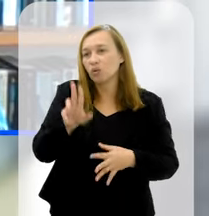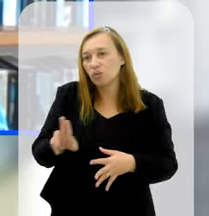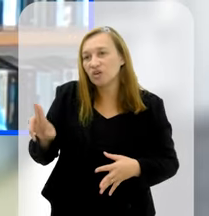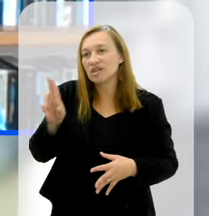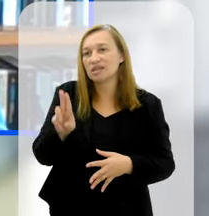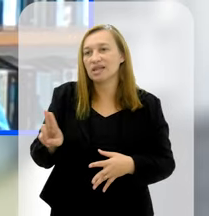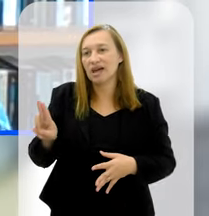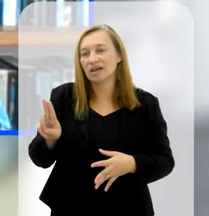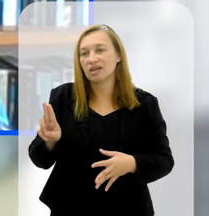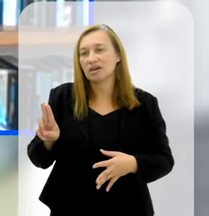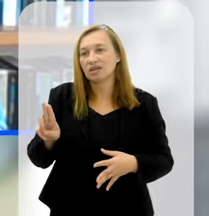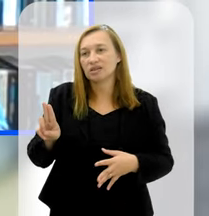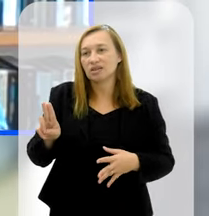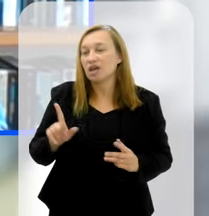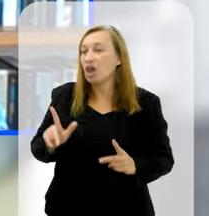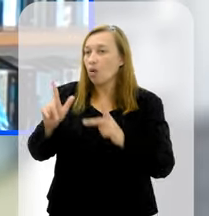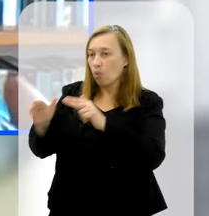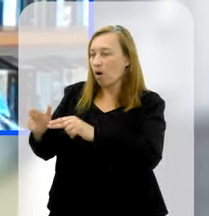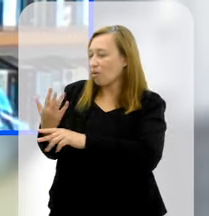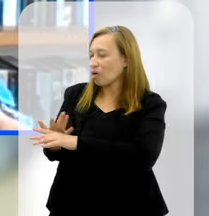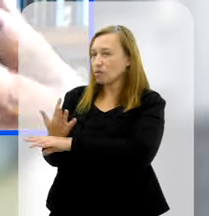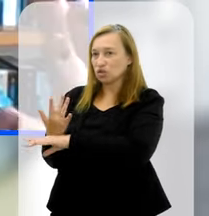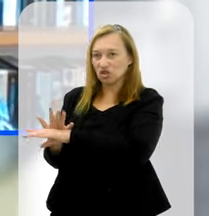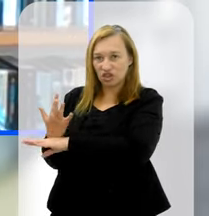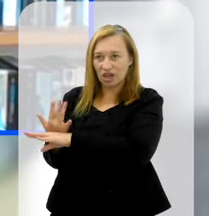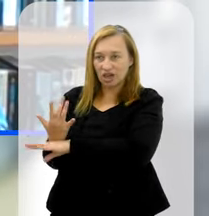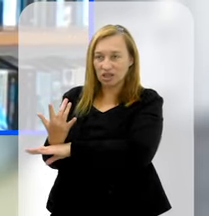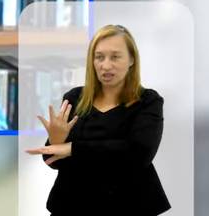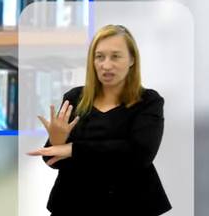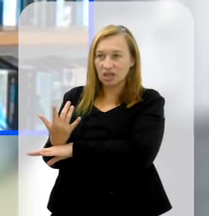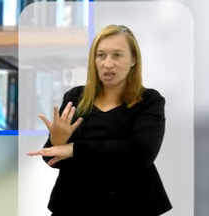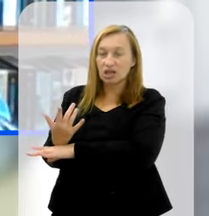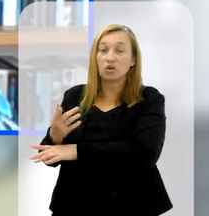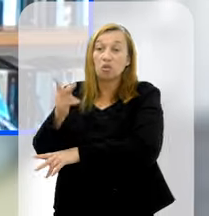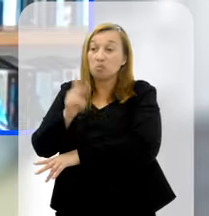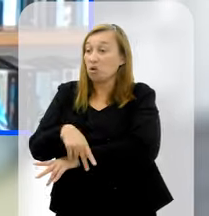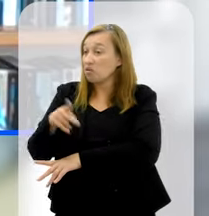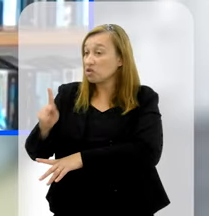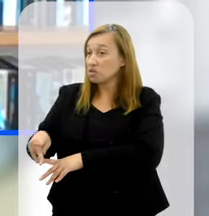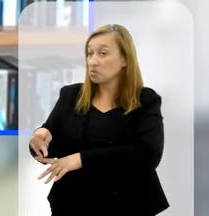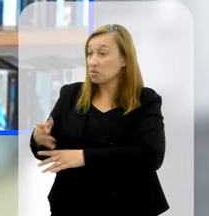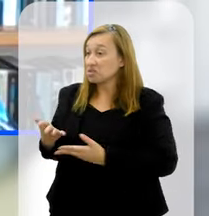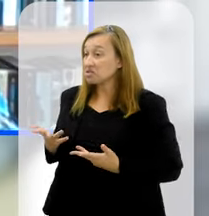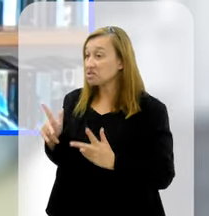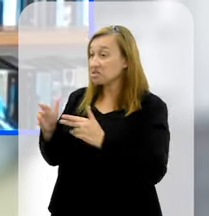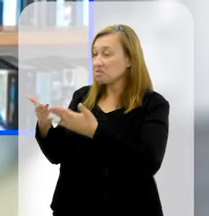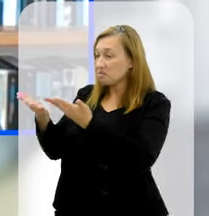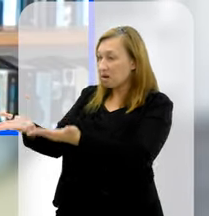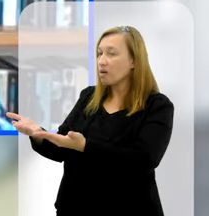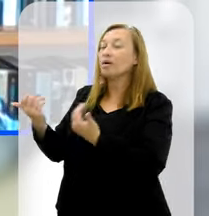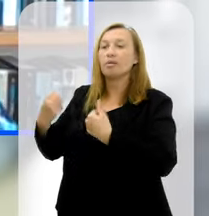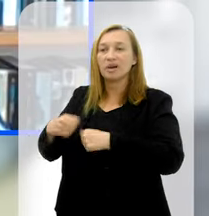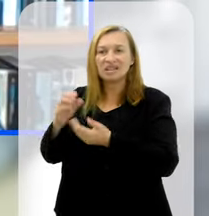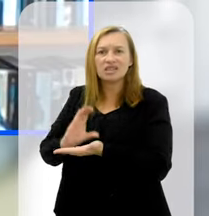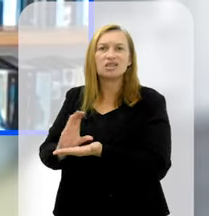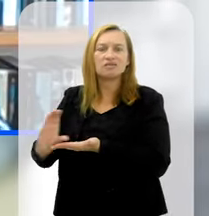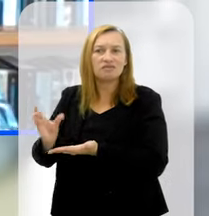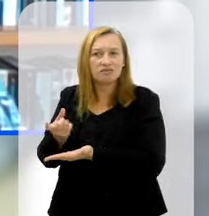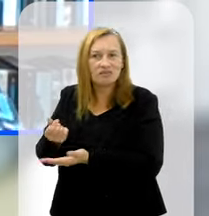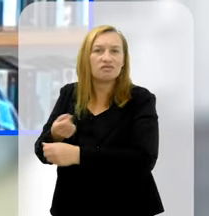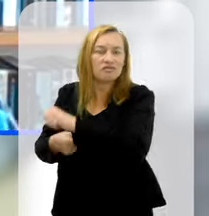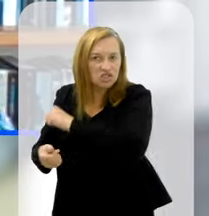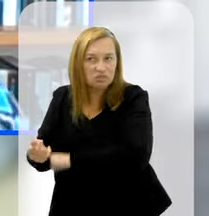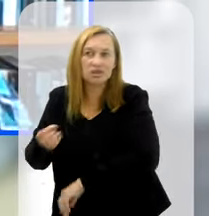que universidade desse porte e com essas cabeças que integram a instituição precisam de